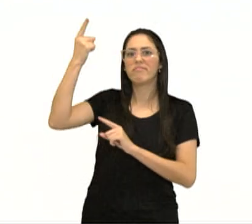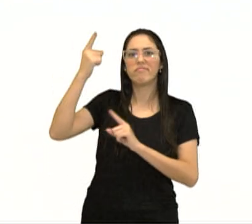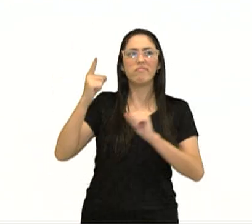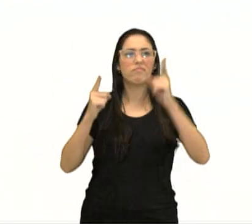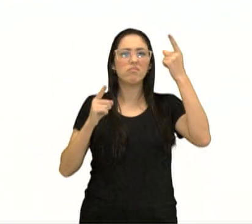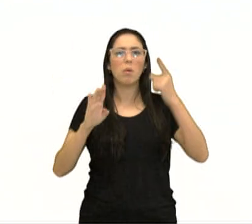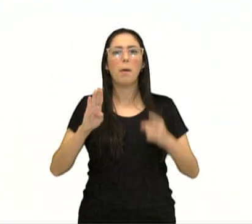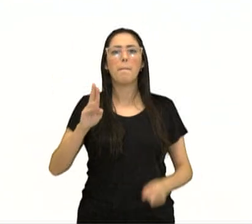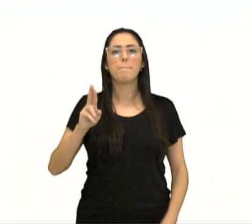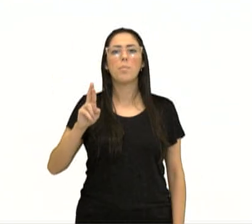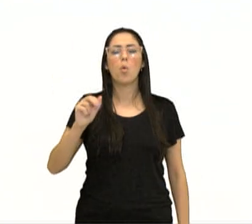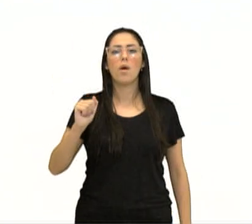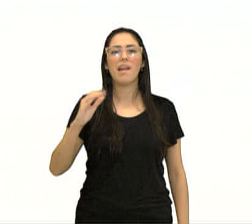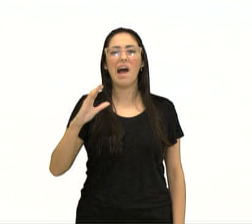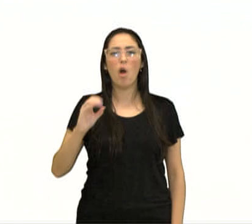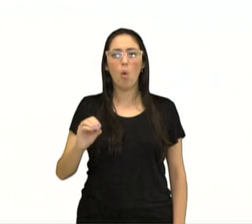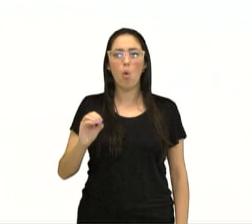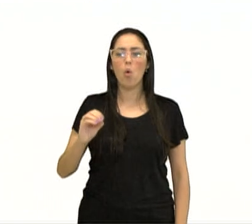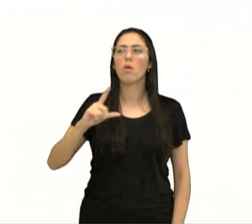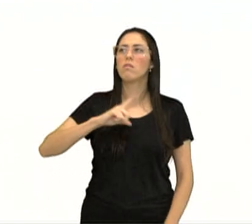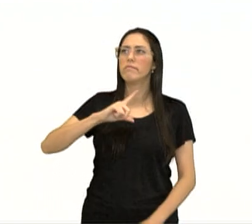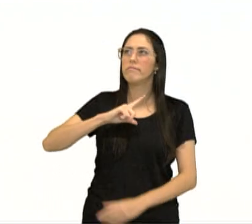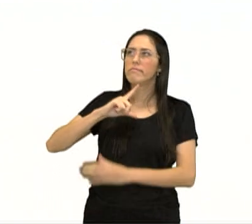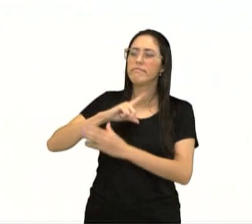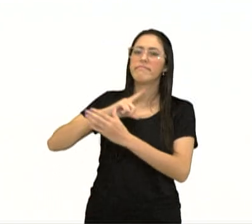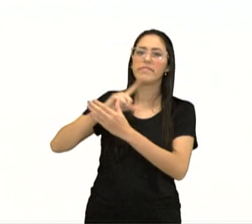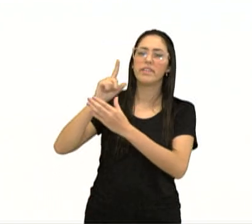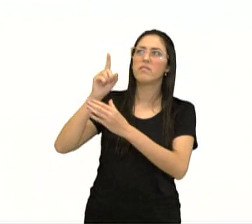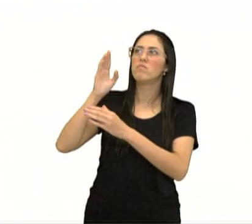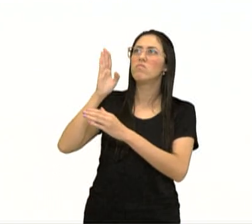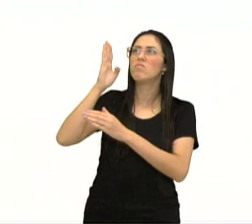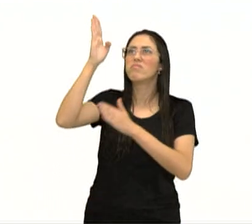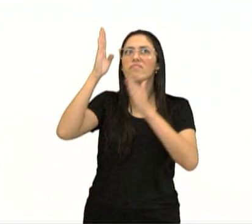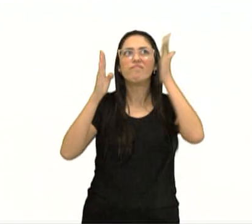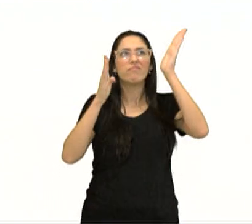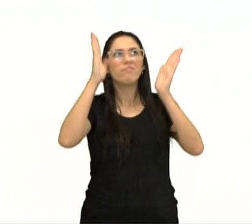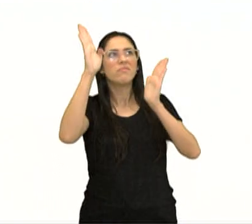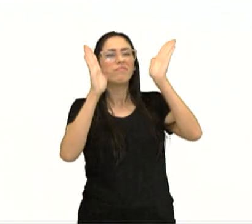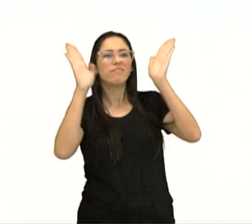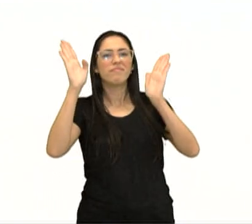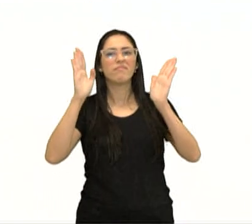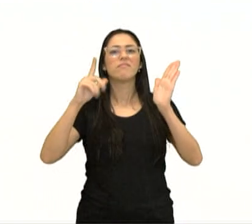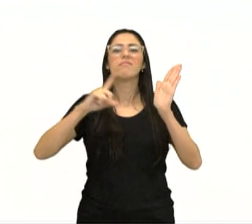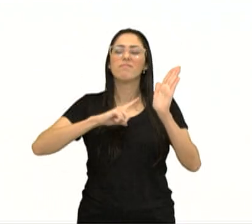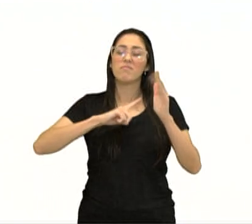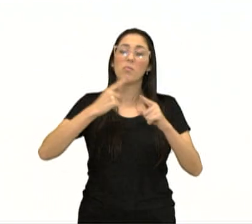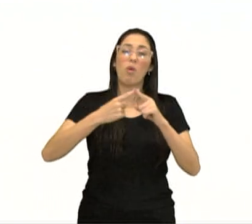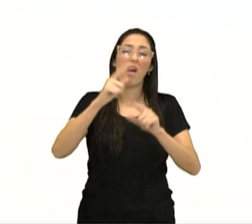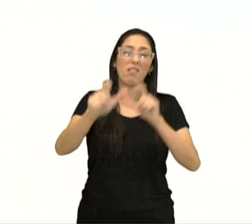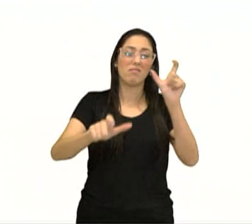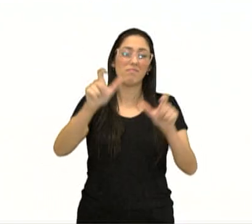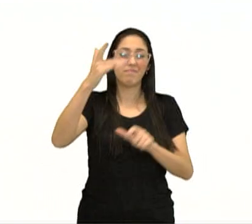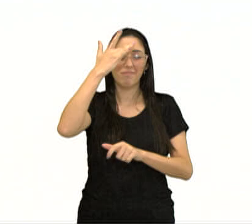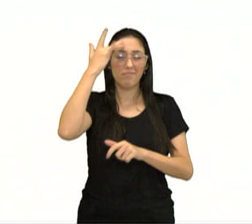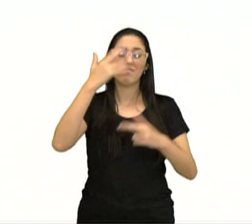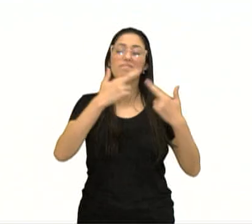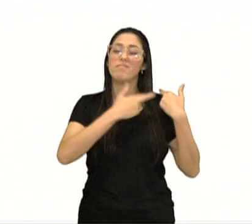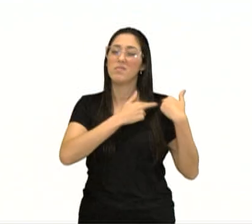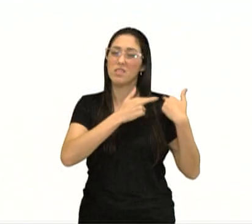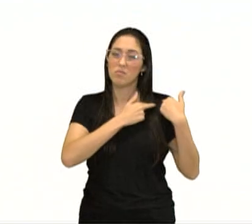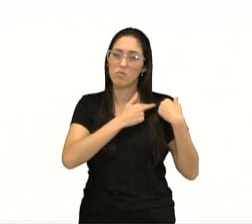E esta redução é causada pelas atividades humanas. Então, o ser humano é o responsável por o